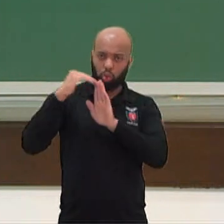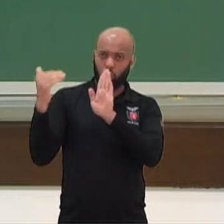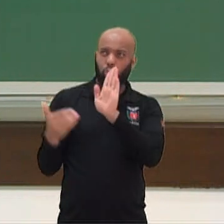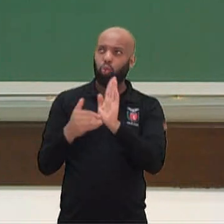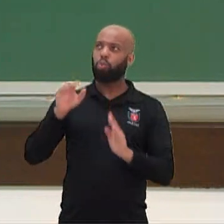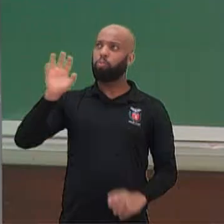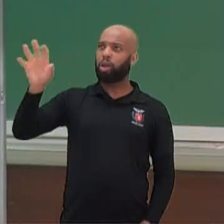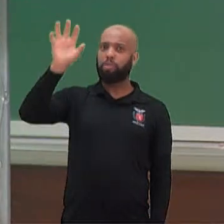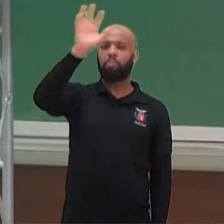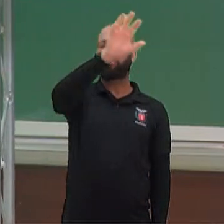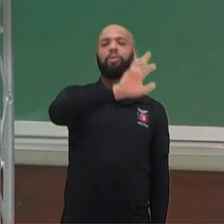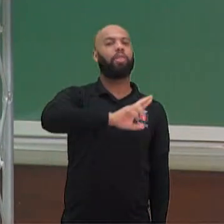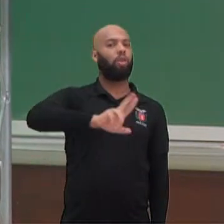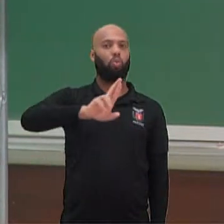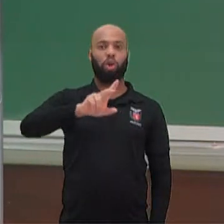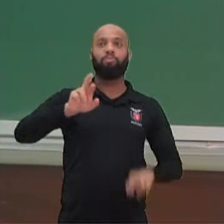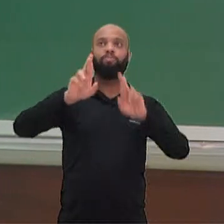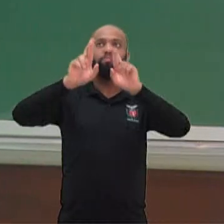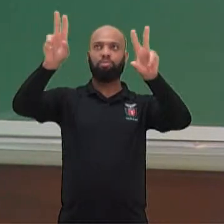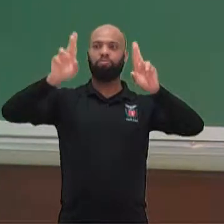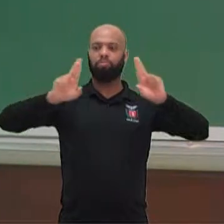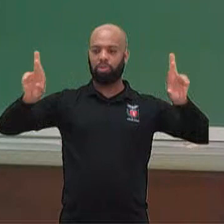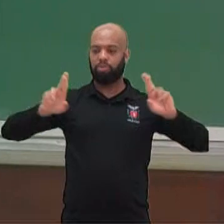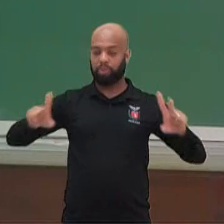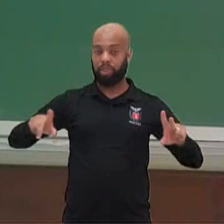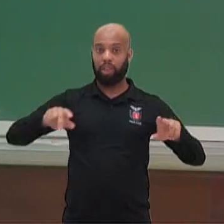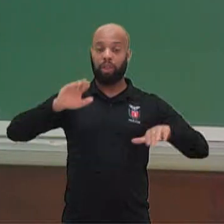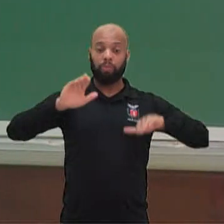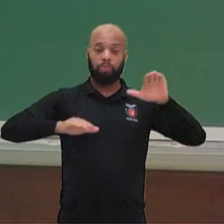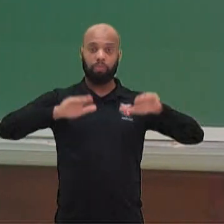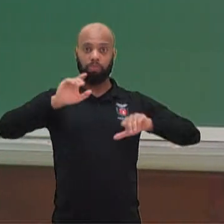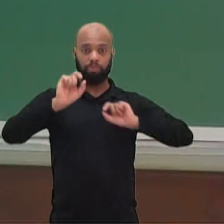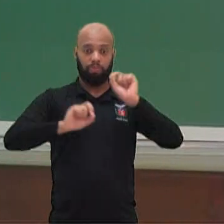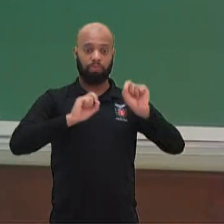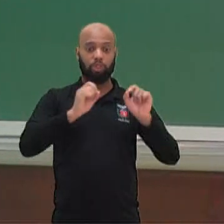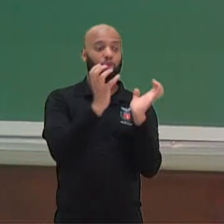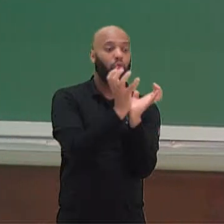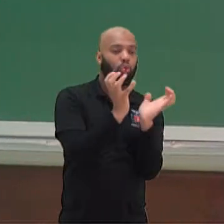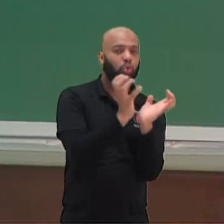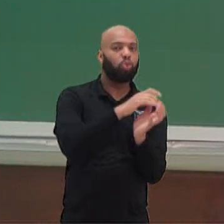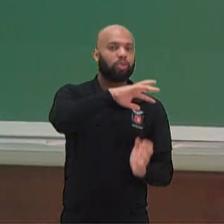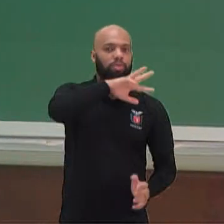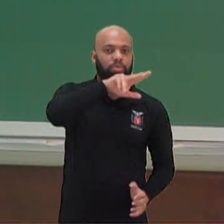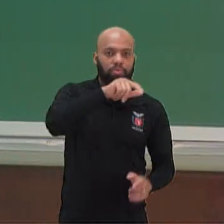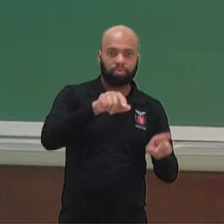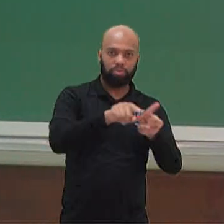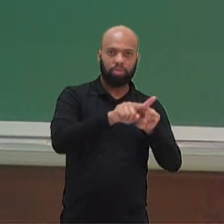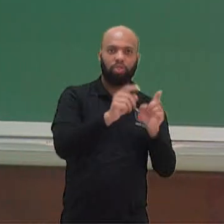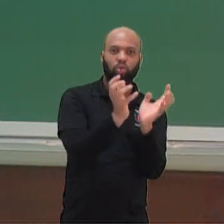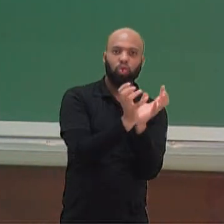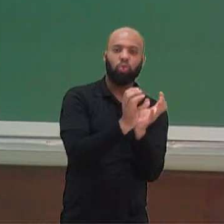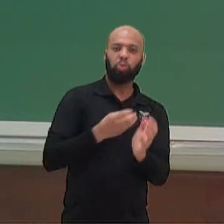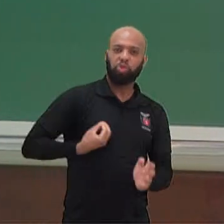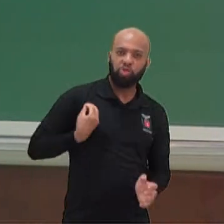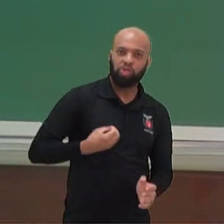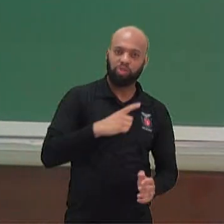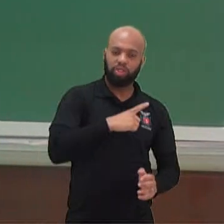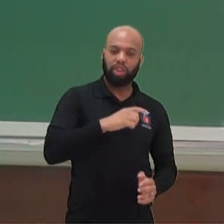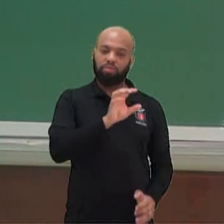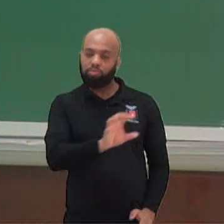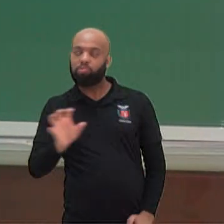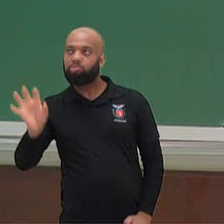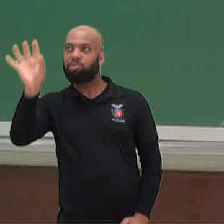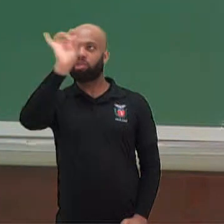regiões, ela é diferente, né, de acordo com os ecossistemas e biomas que existem em cada região. Então, ela não